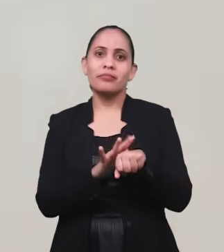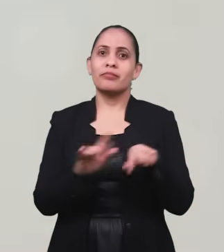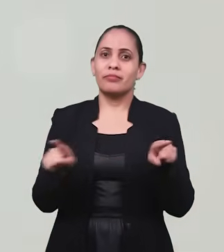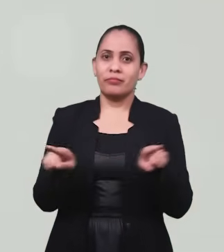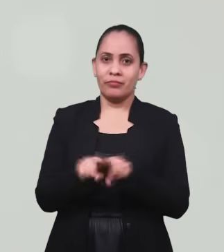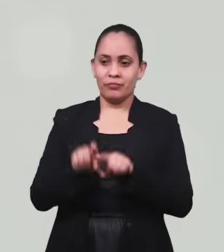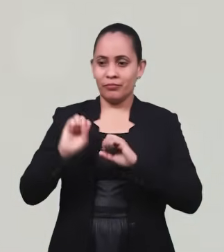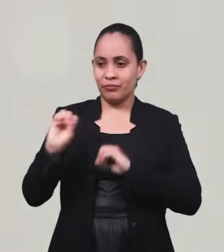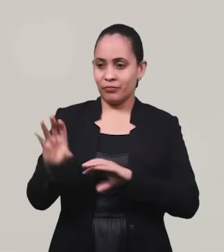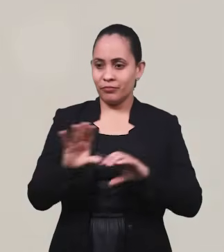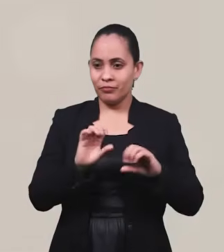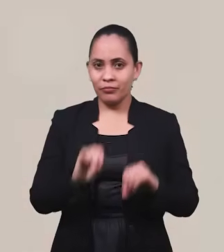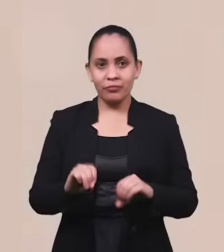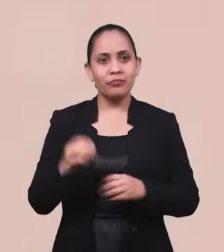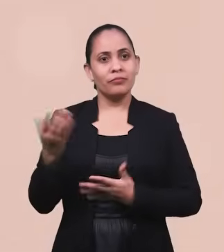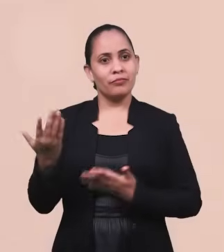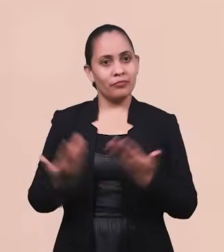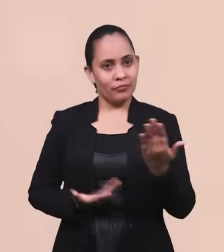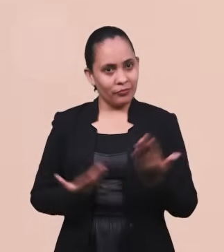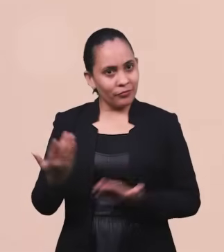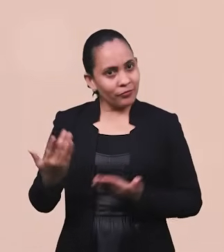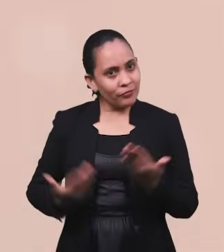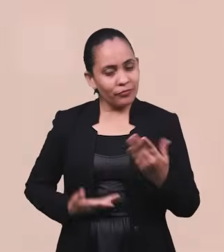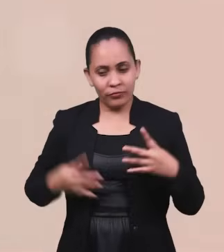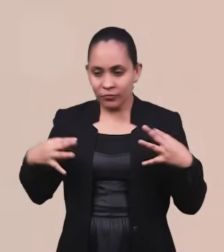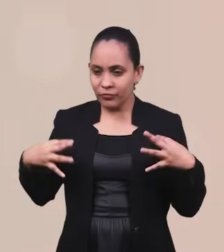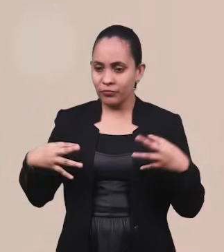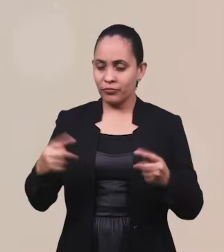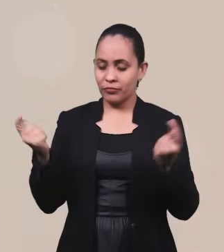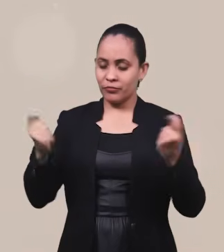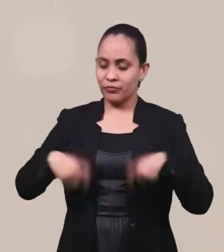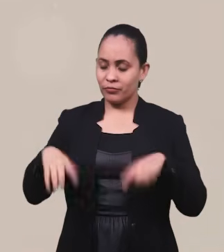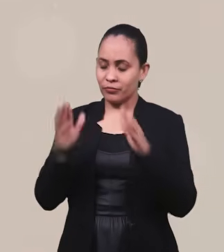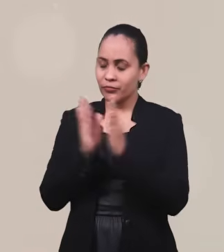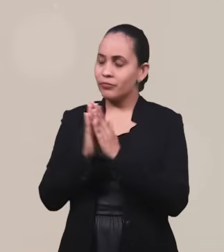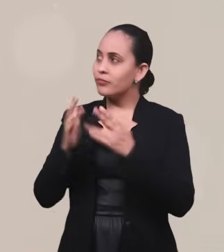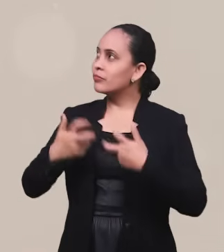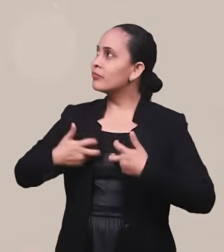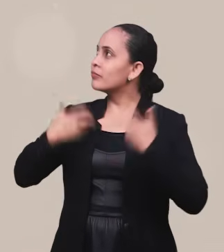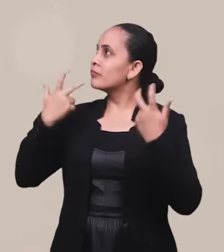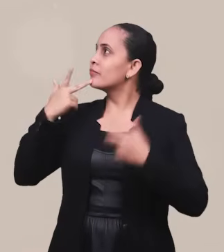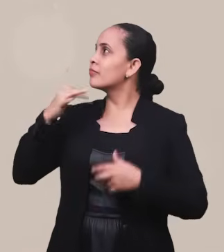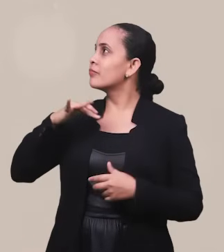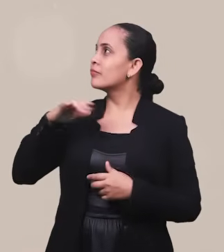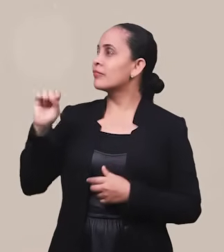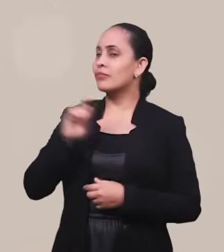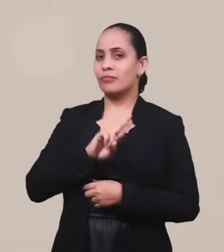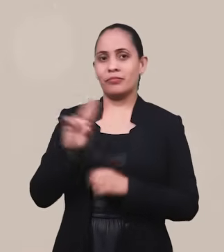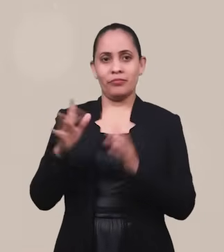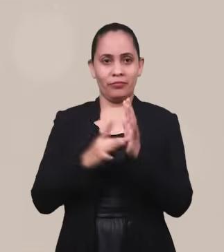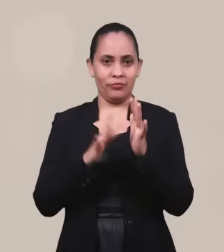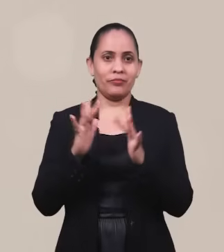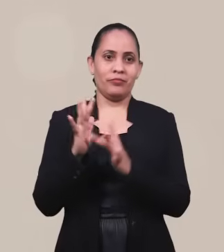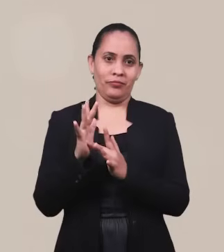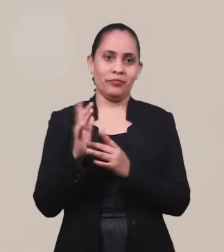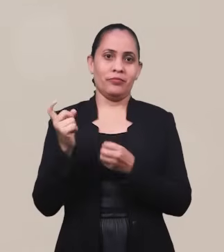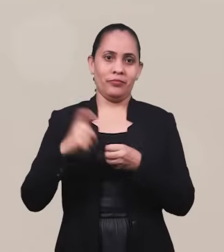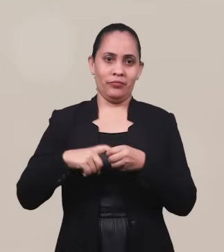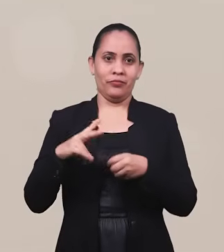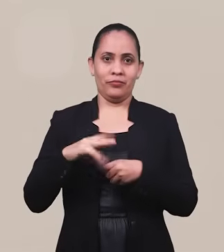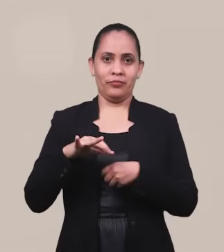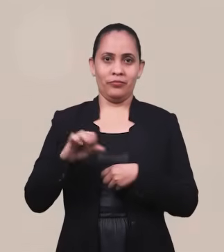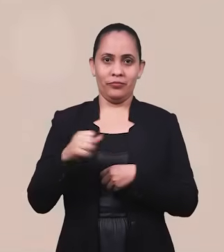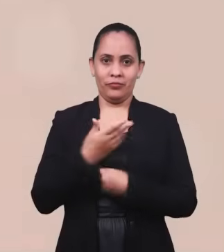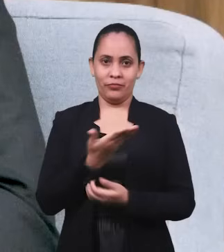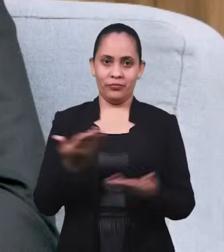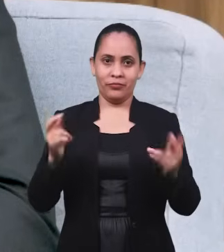sábios, ensinando aos mais novos que tudo você pode orar ao Pai em nome de Jesus, porque a vitória vem. A